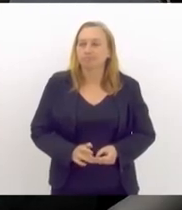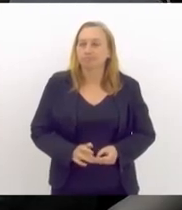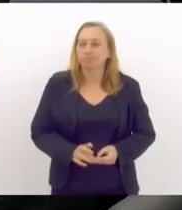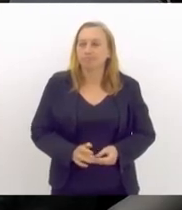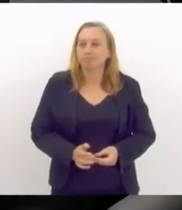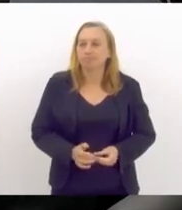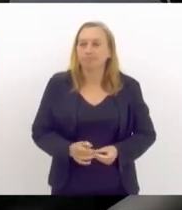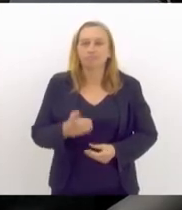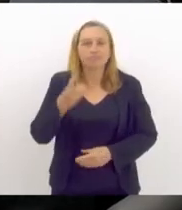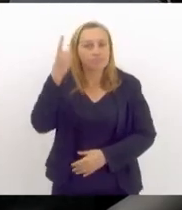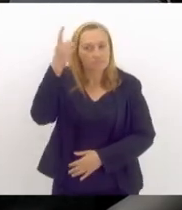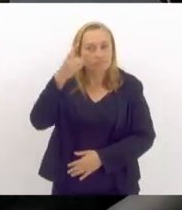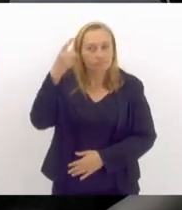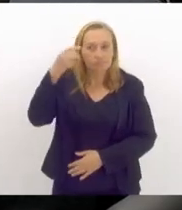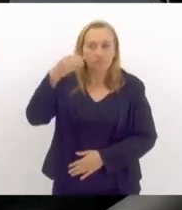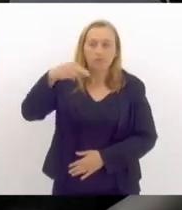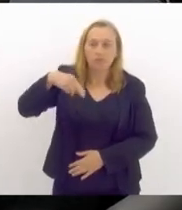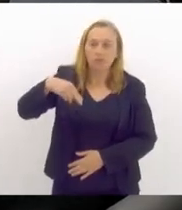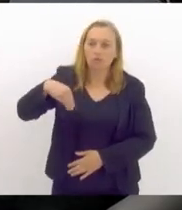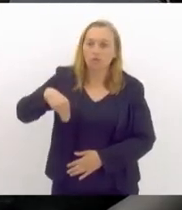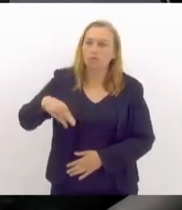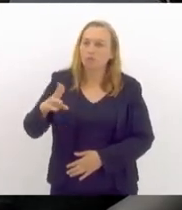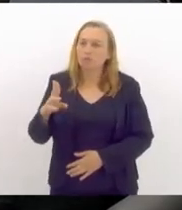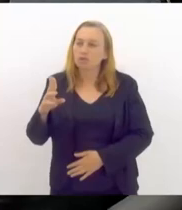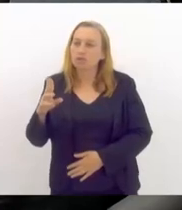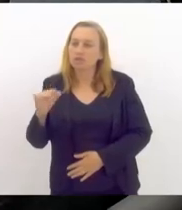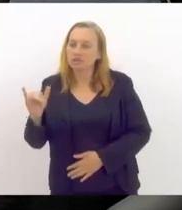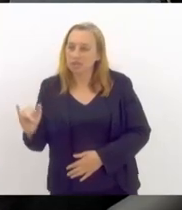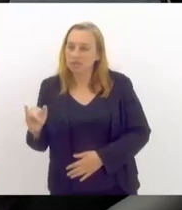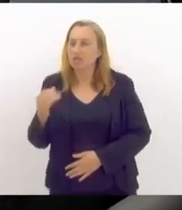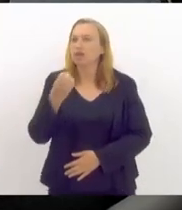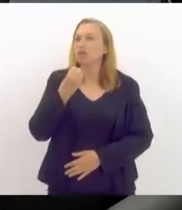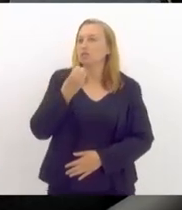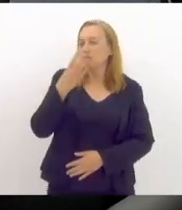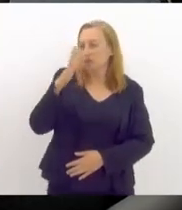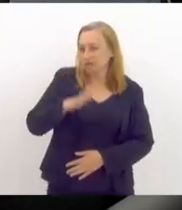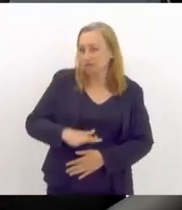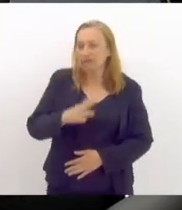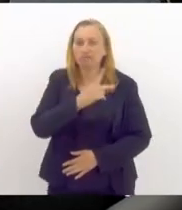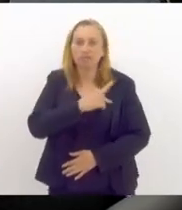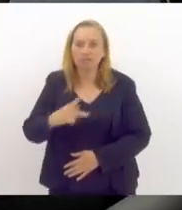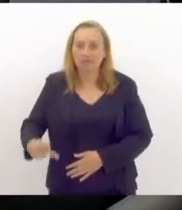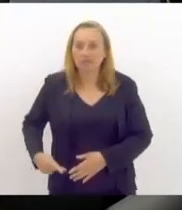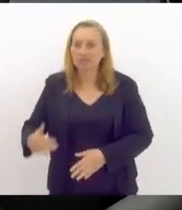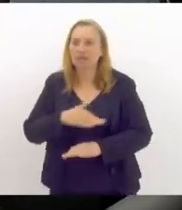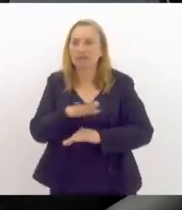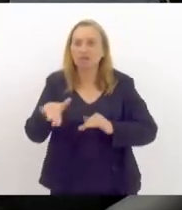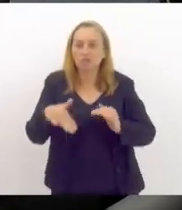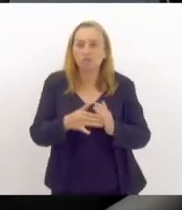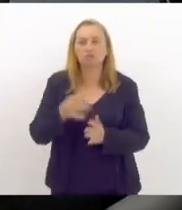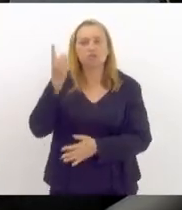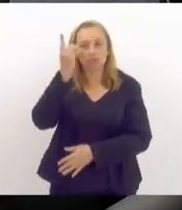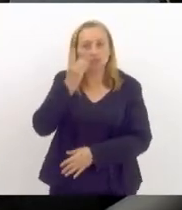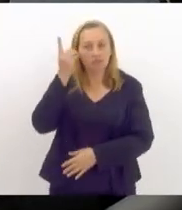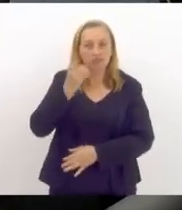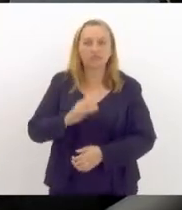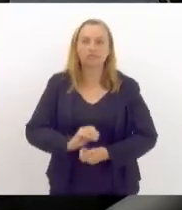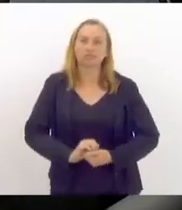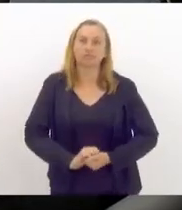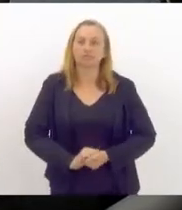deputado munir Boa tarde Presidente Boa tarde a todos os pares